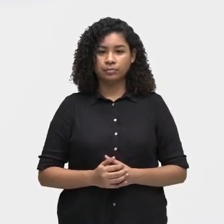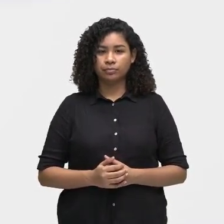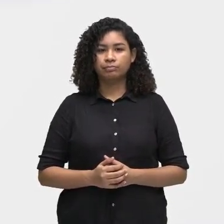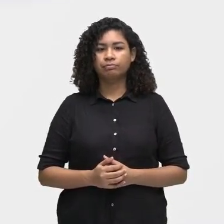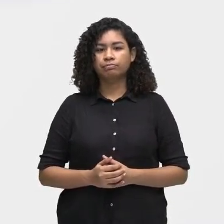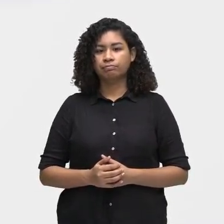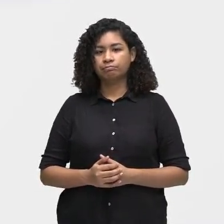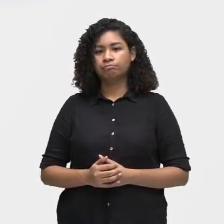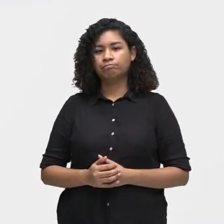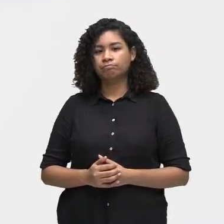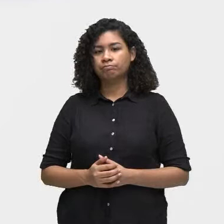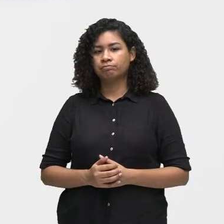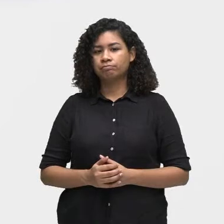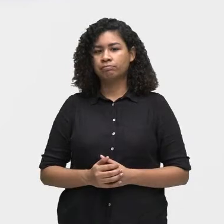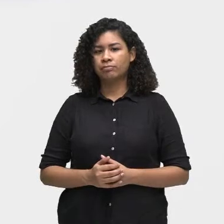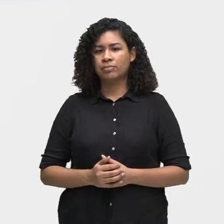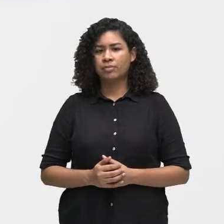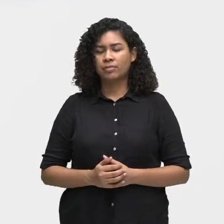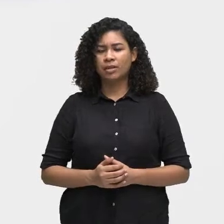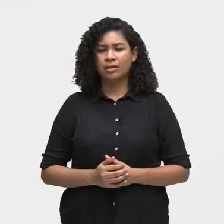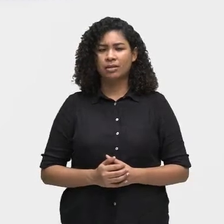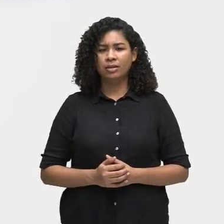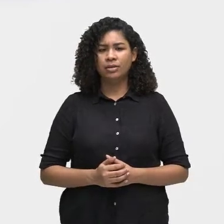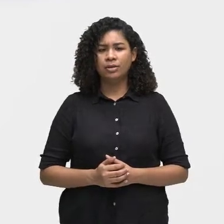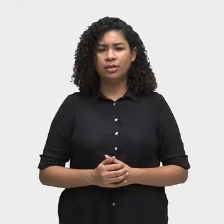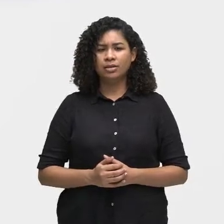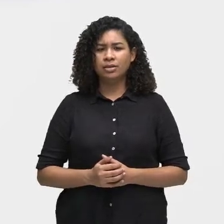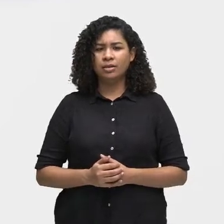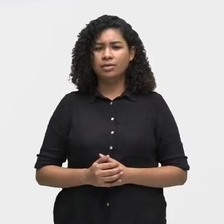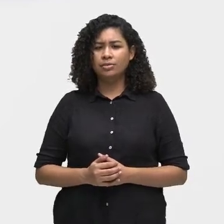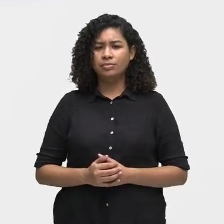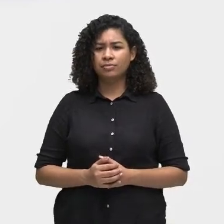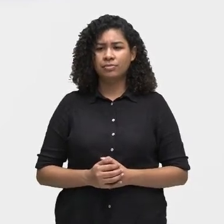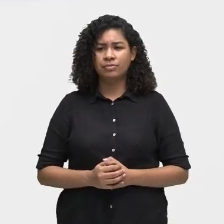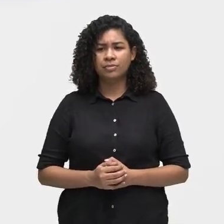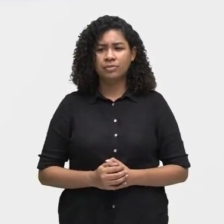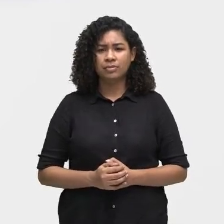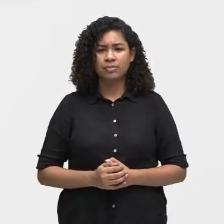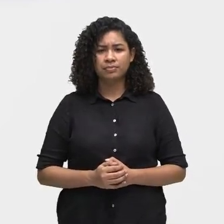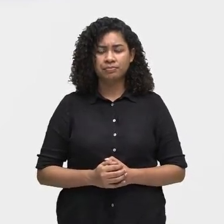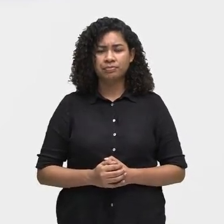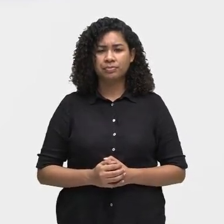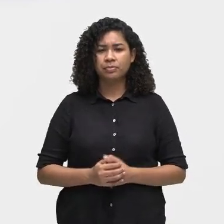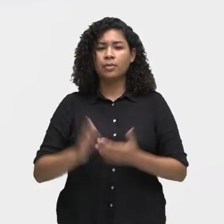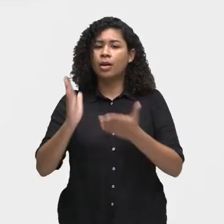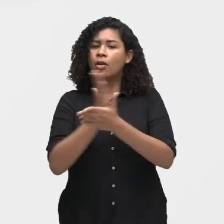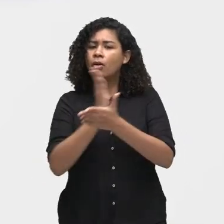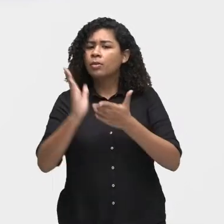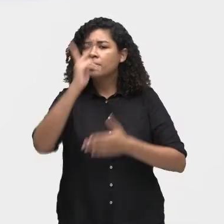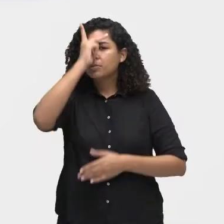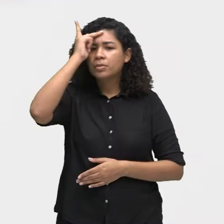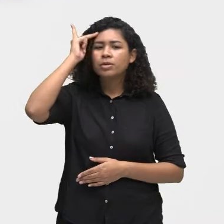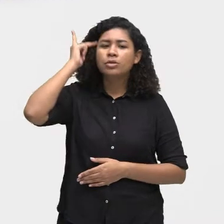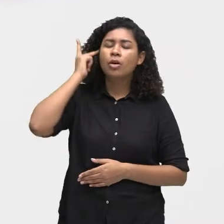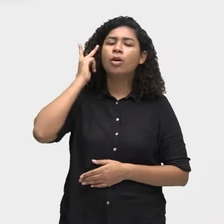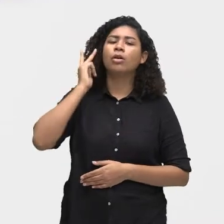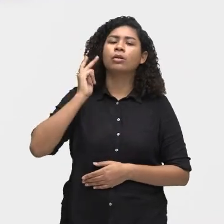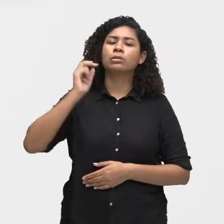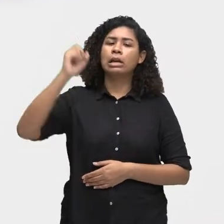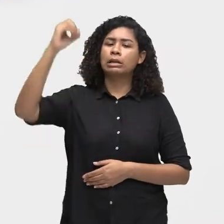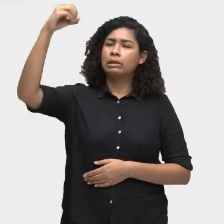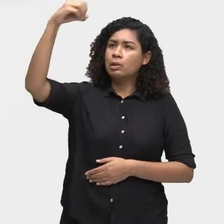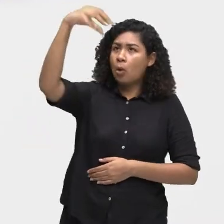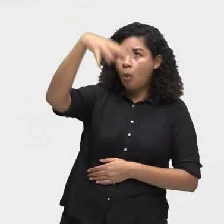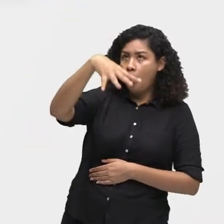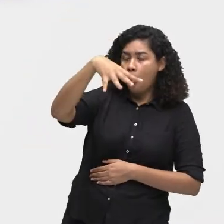Acontece muitas das vezes sobre algumas imagens, né? Ah, a pessoa é da luz, a pessoa é das trevas, a pessoa